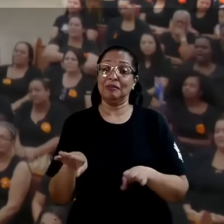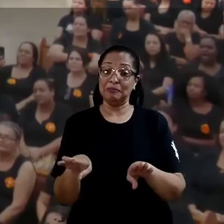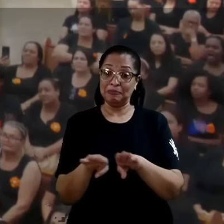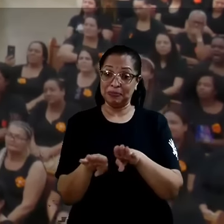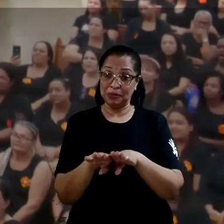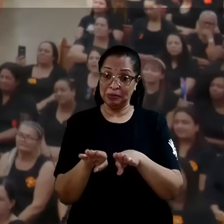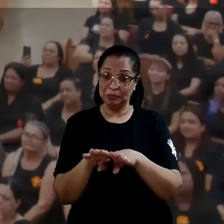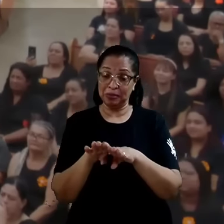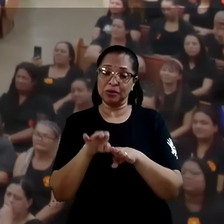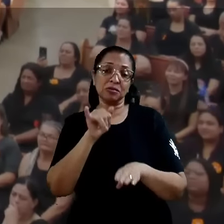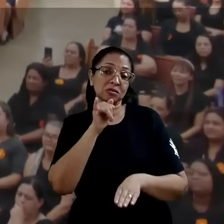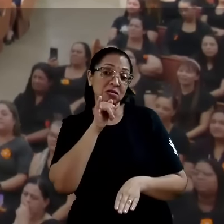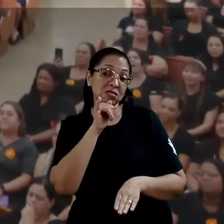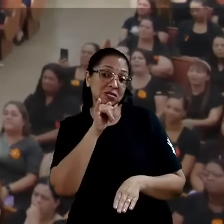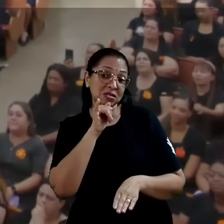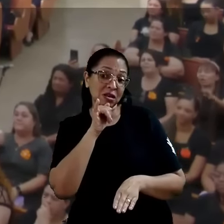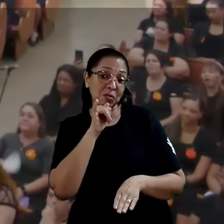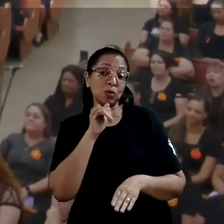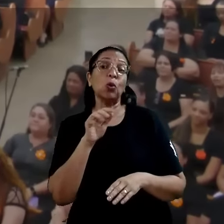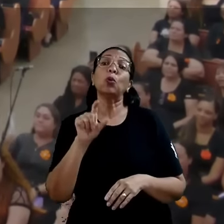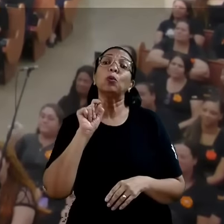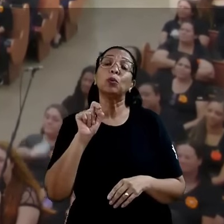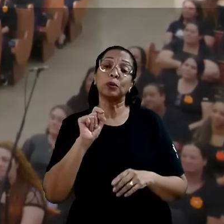um legado vou